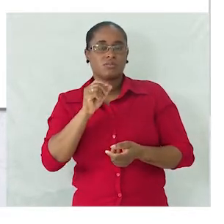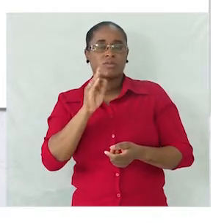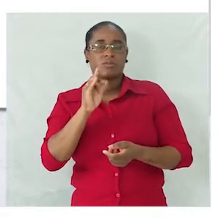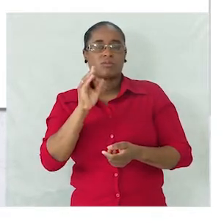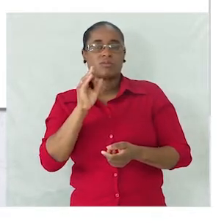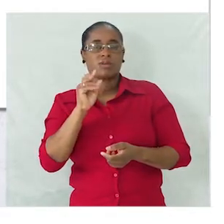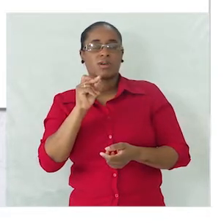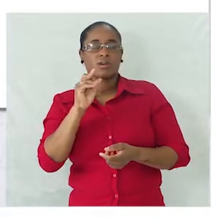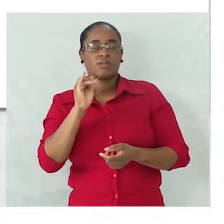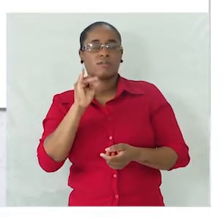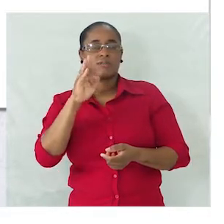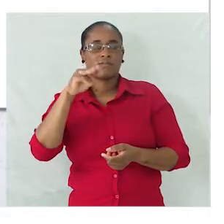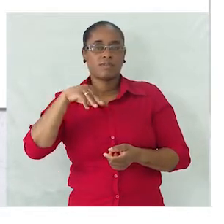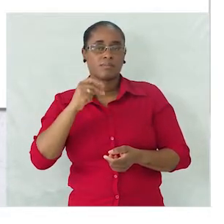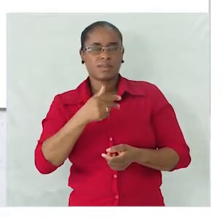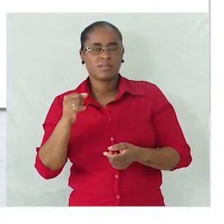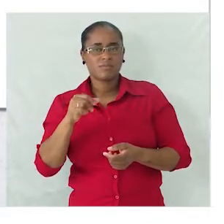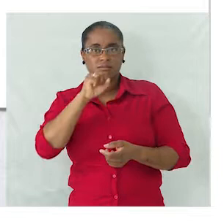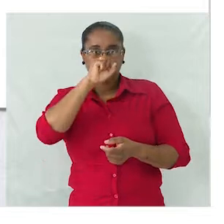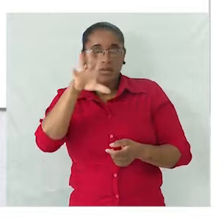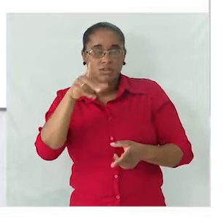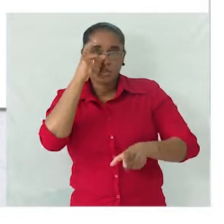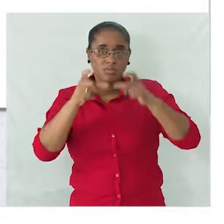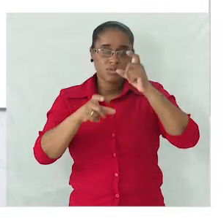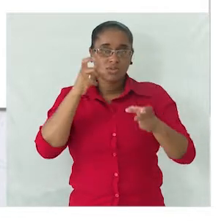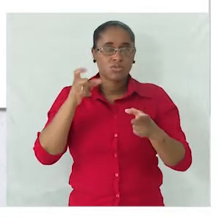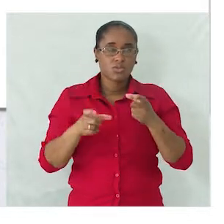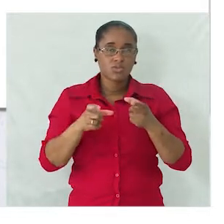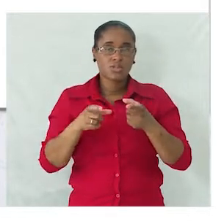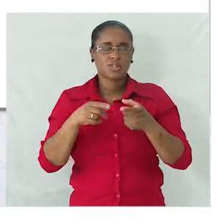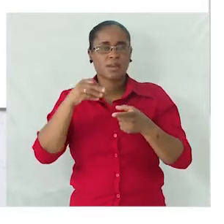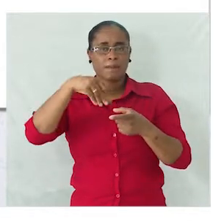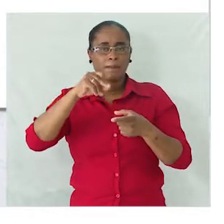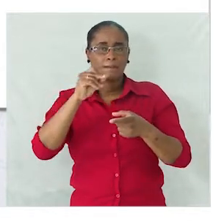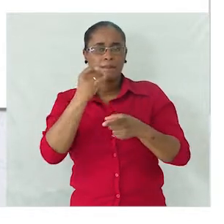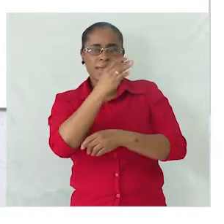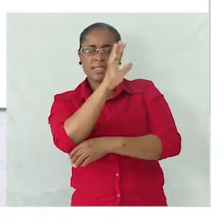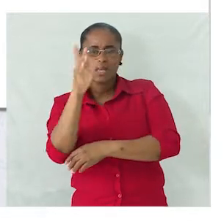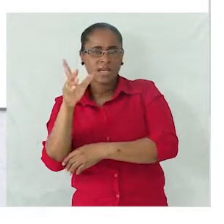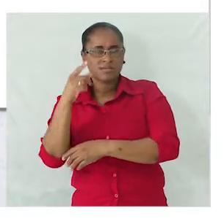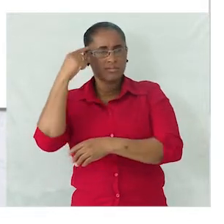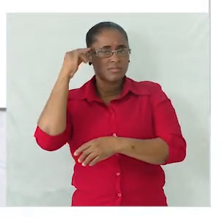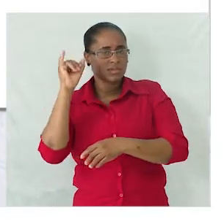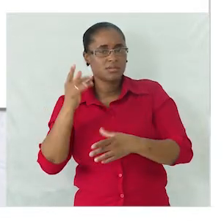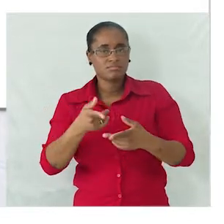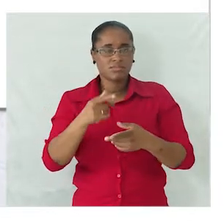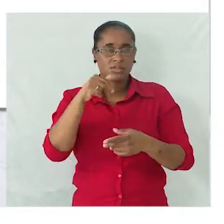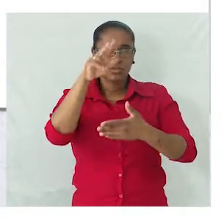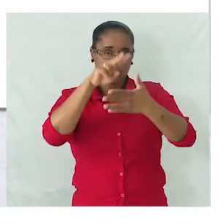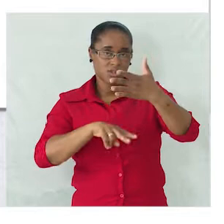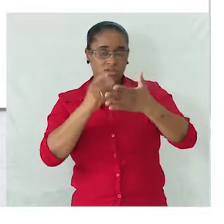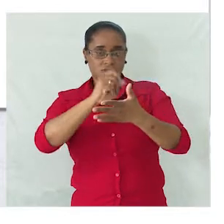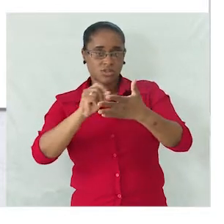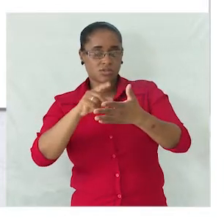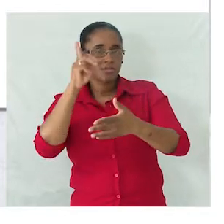fico admirada, com a pessoa, com a paisagem ou com a ideia inesperada. Temos aqui um texto escrito por Maria Helena